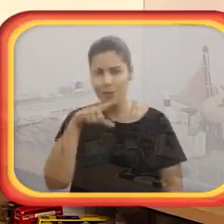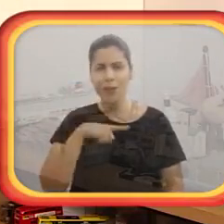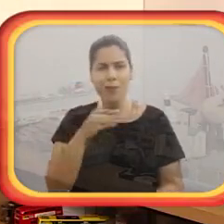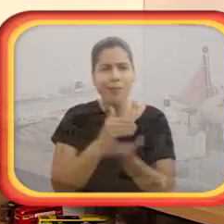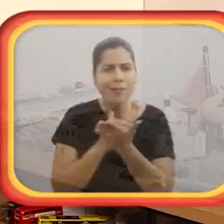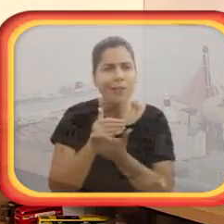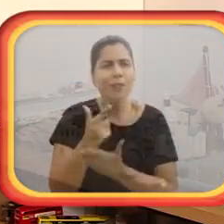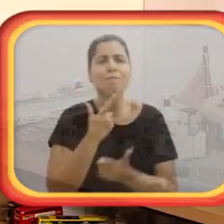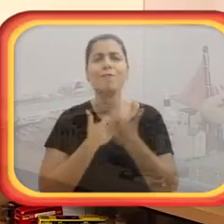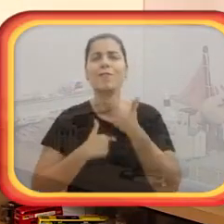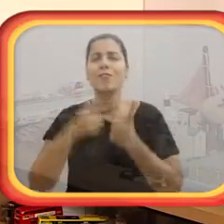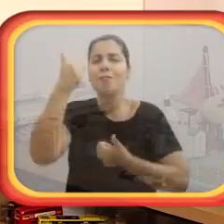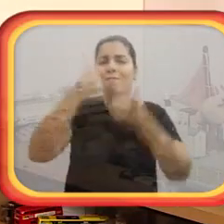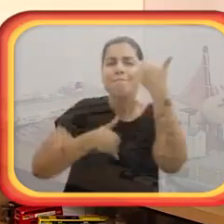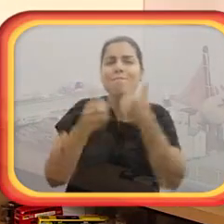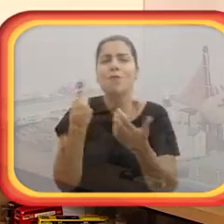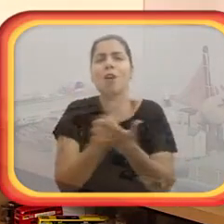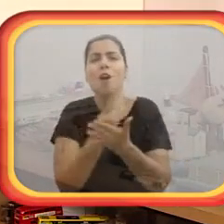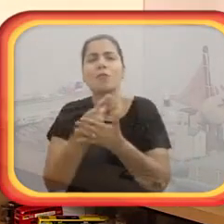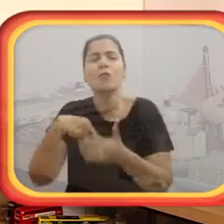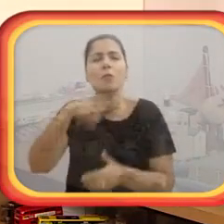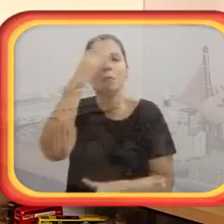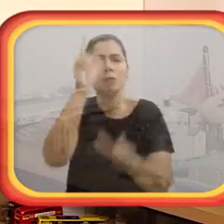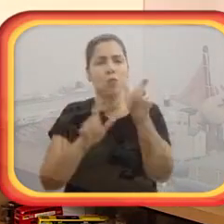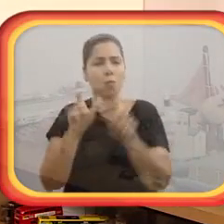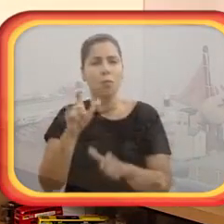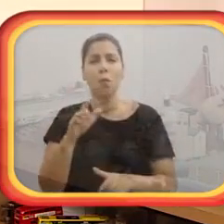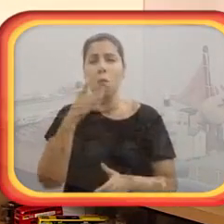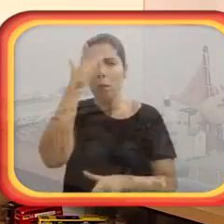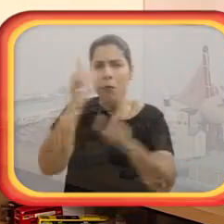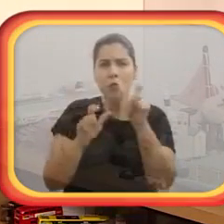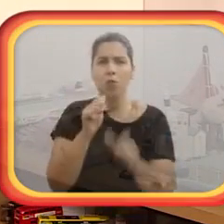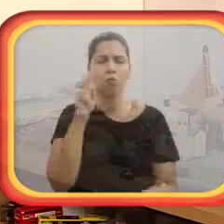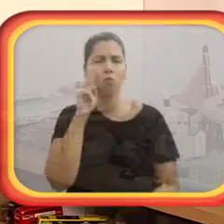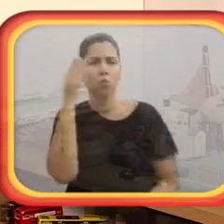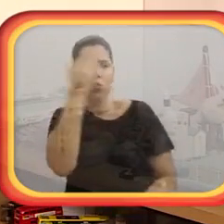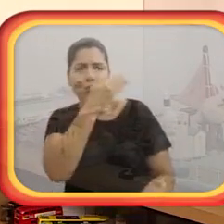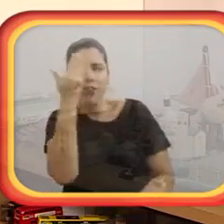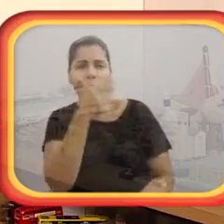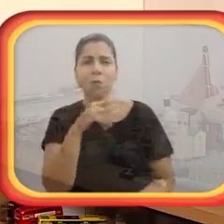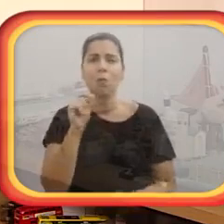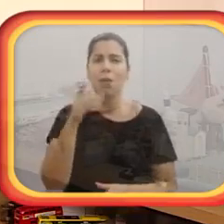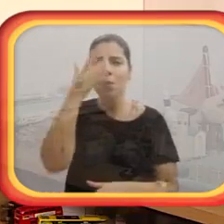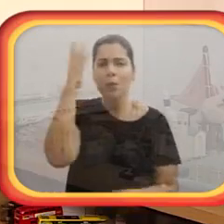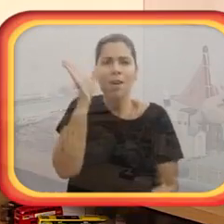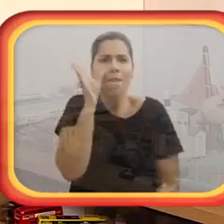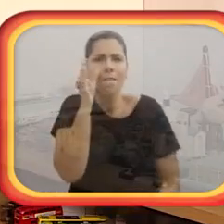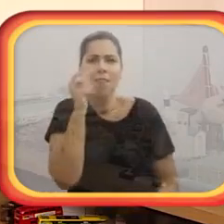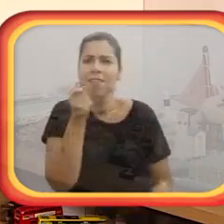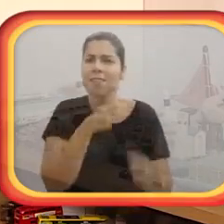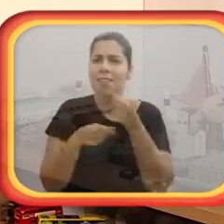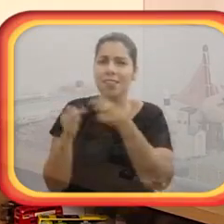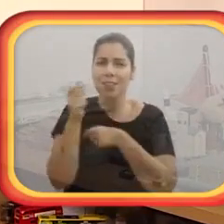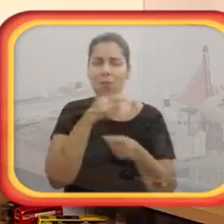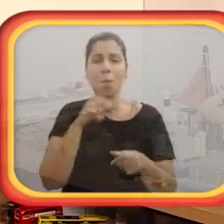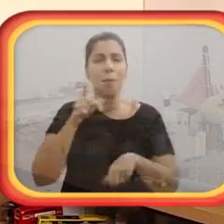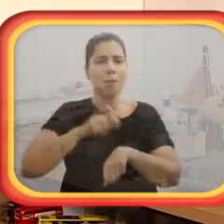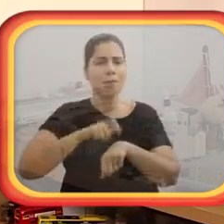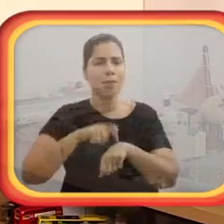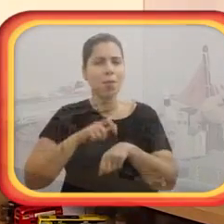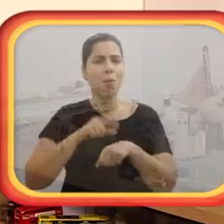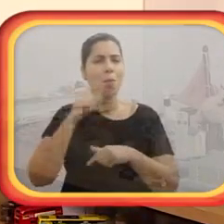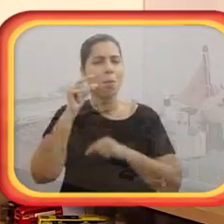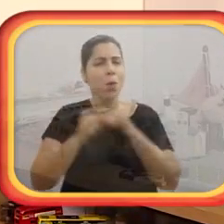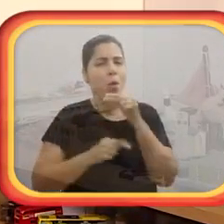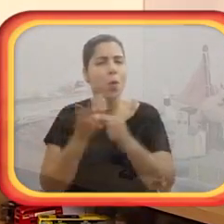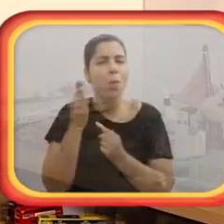O blog Histórias de Cego teve início com a vontade de contar aqueles causos que acontecem com a gente, com